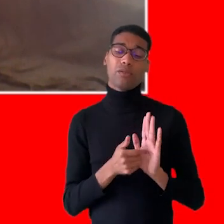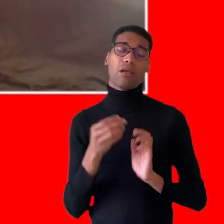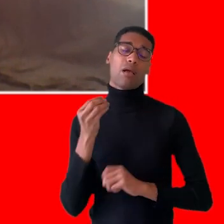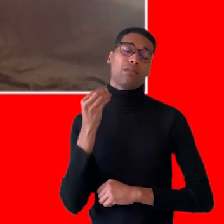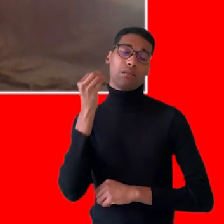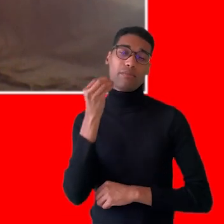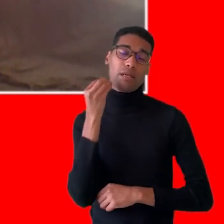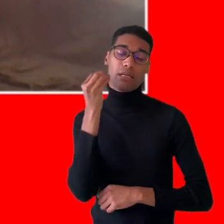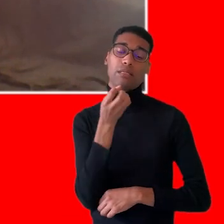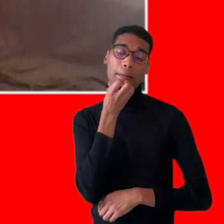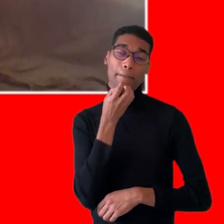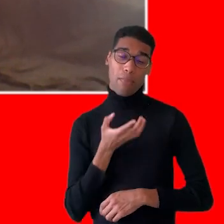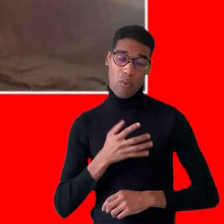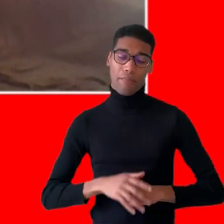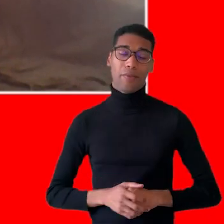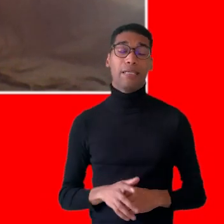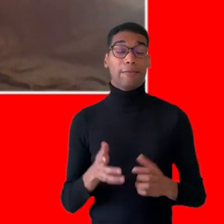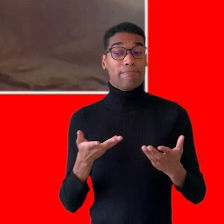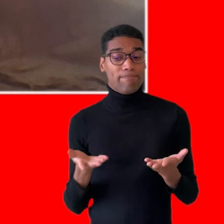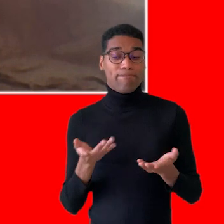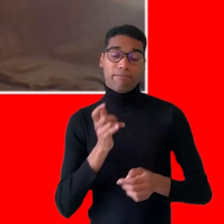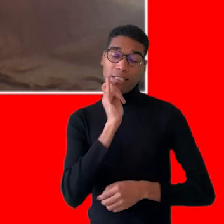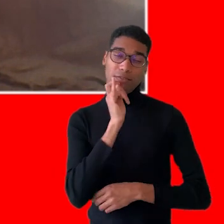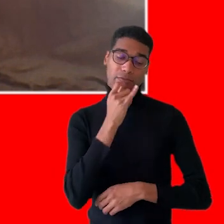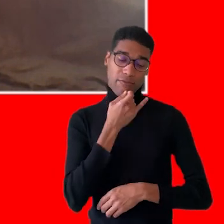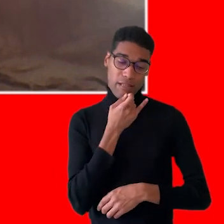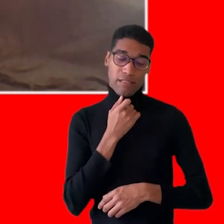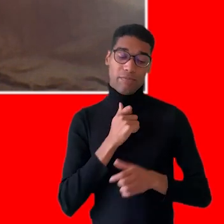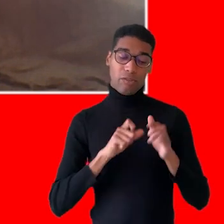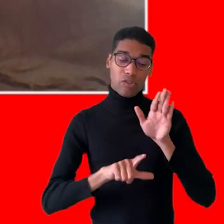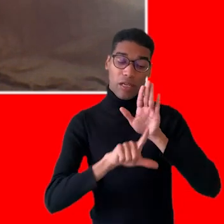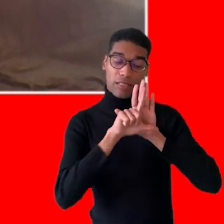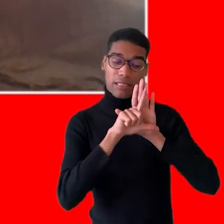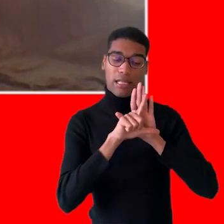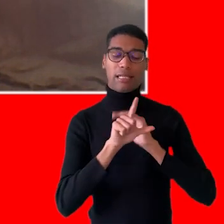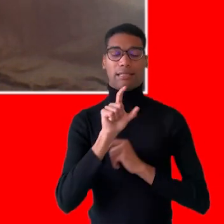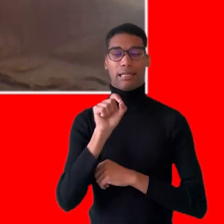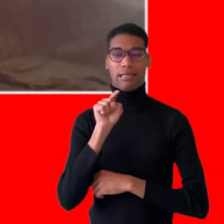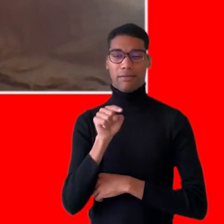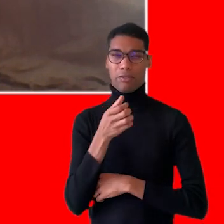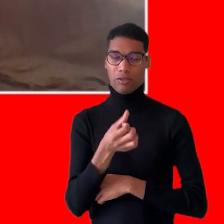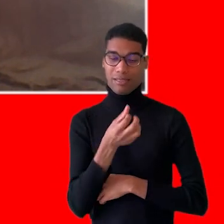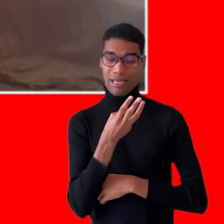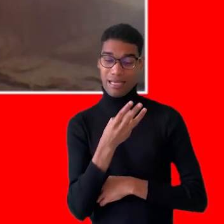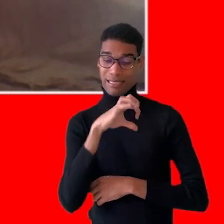as experiências bem-sucedidas. Infelizmente, essa lei